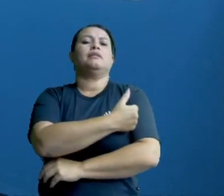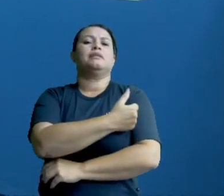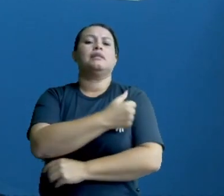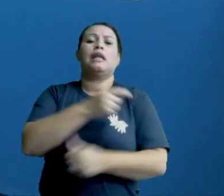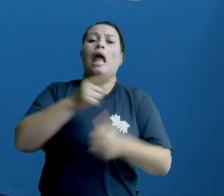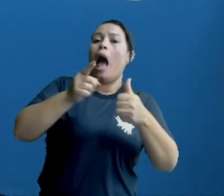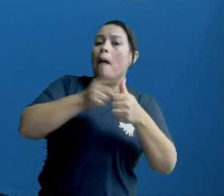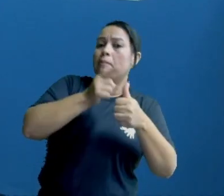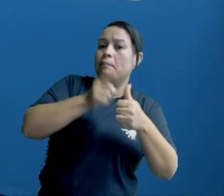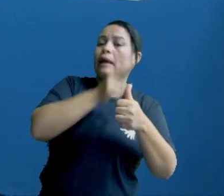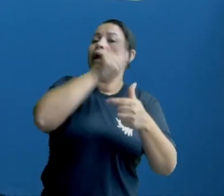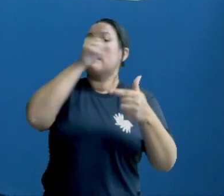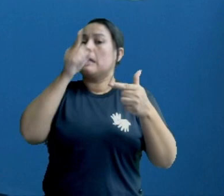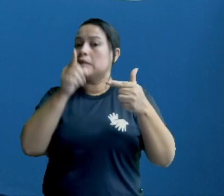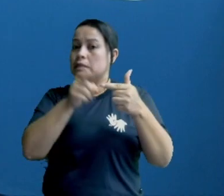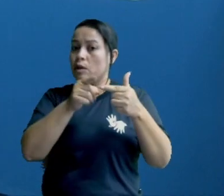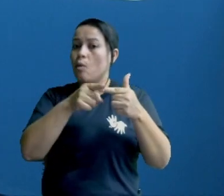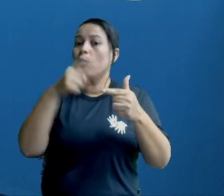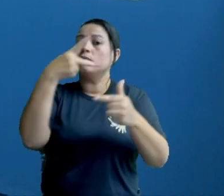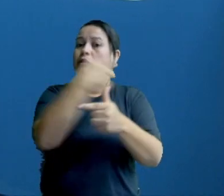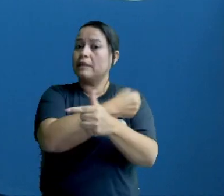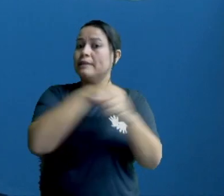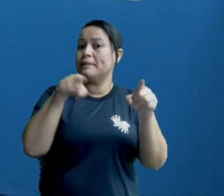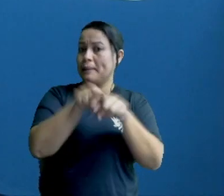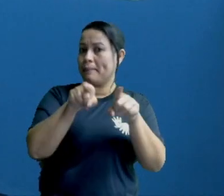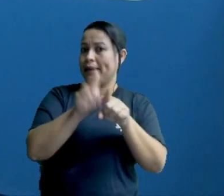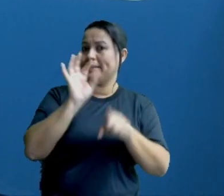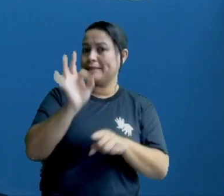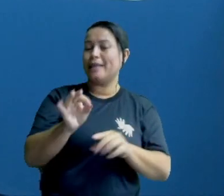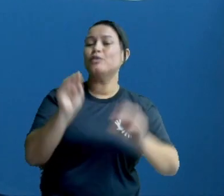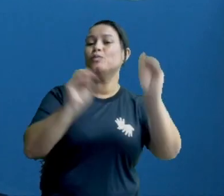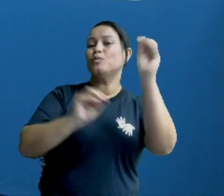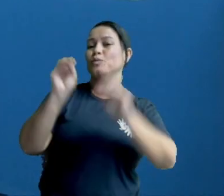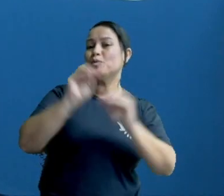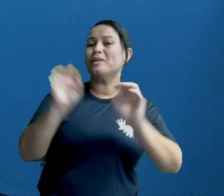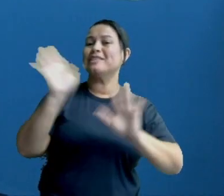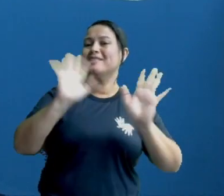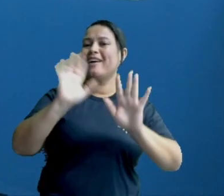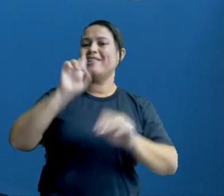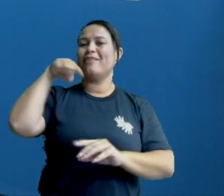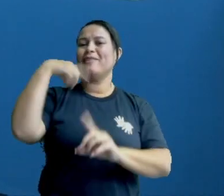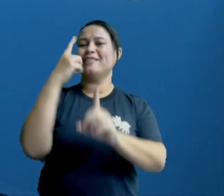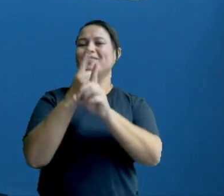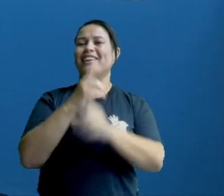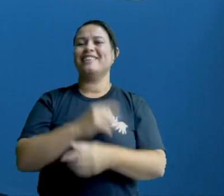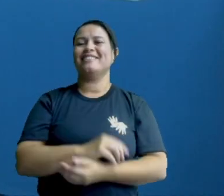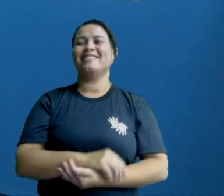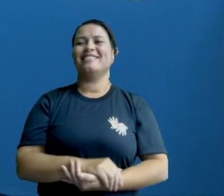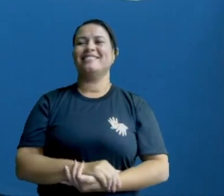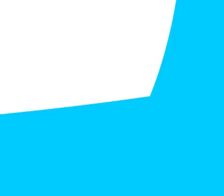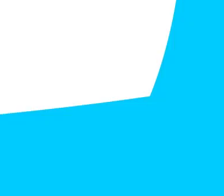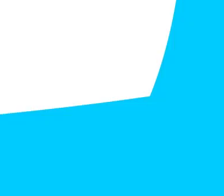a primeira dose quanto a segunda dose, tá certo? Um beijo para vocês e até a próxima!